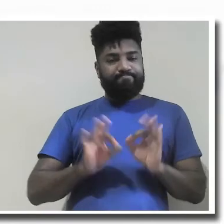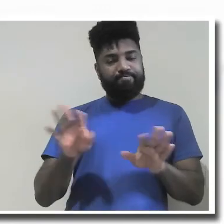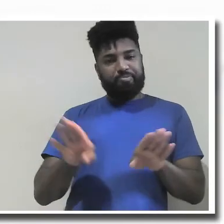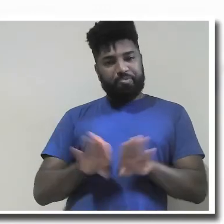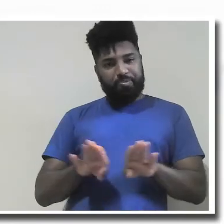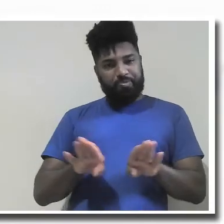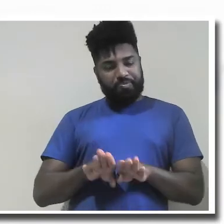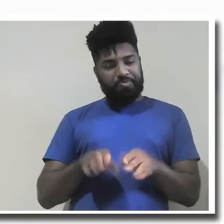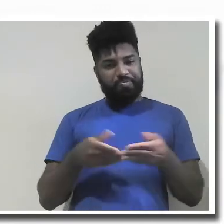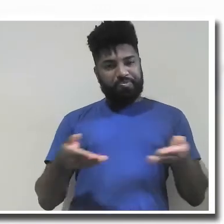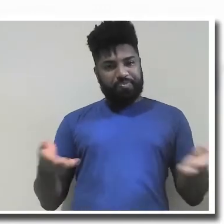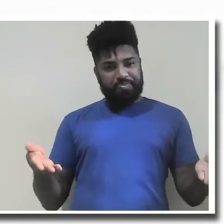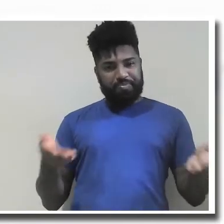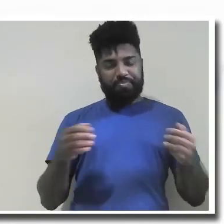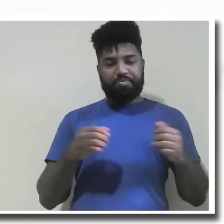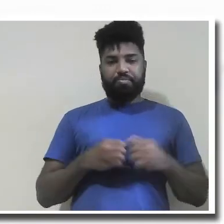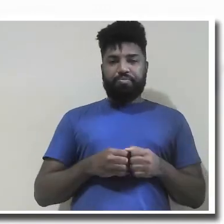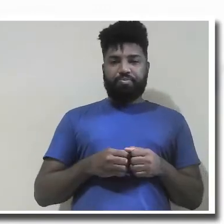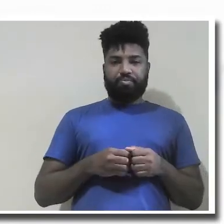Então,